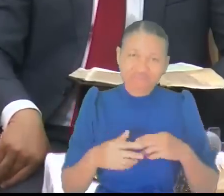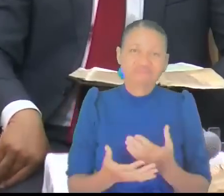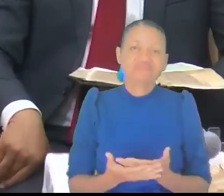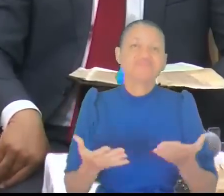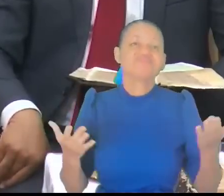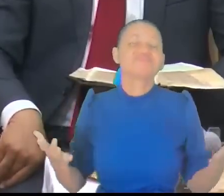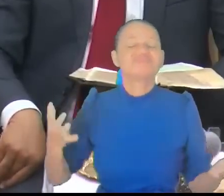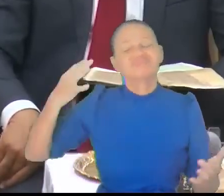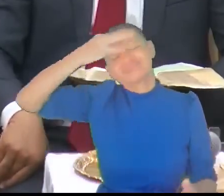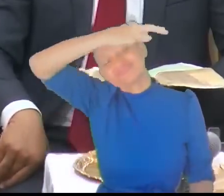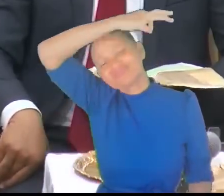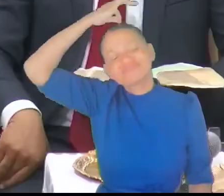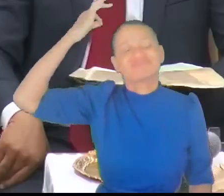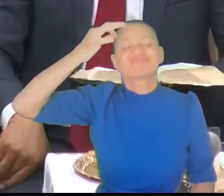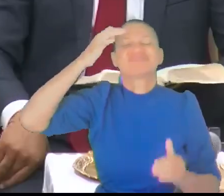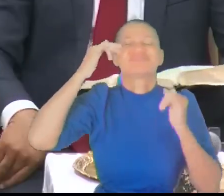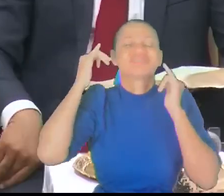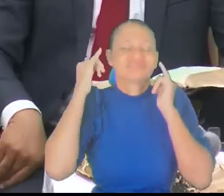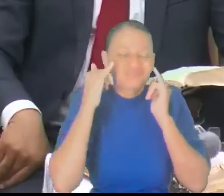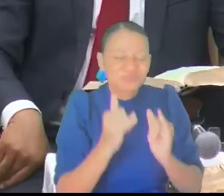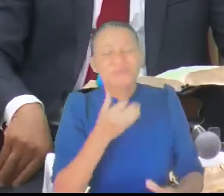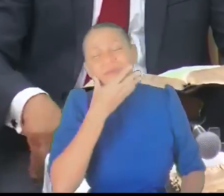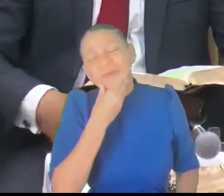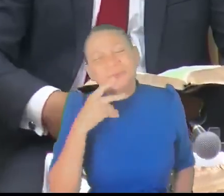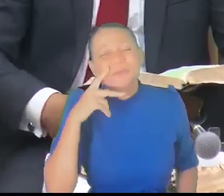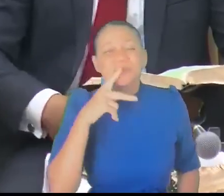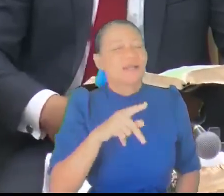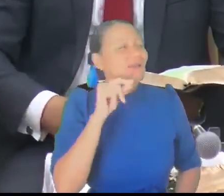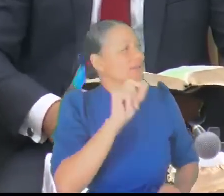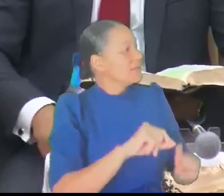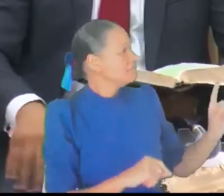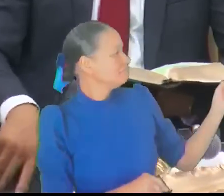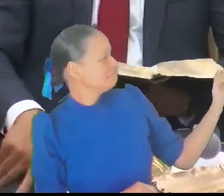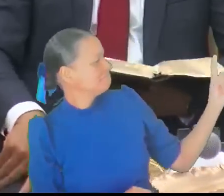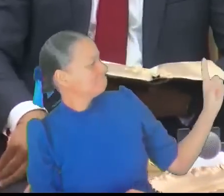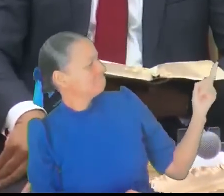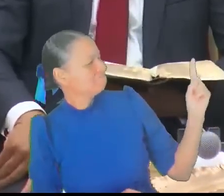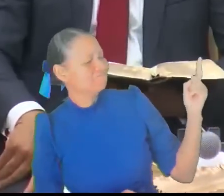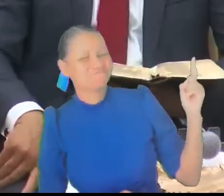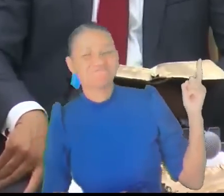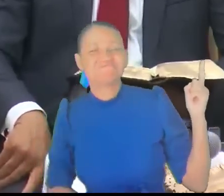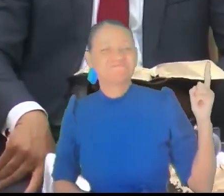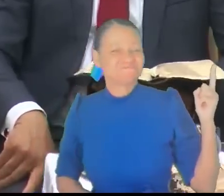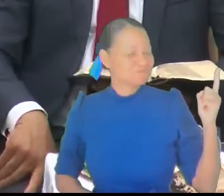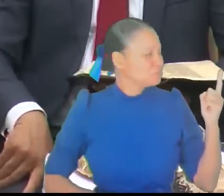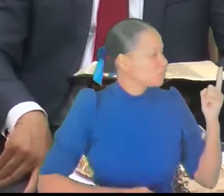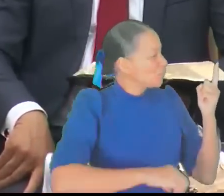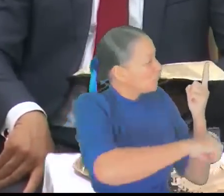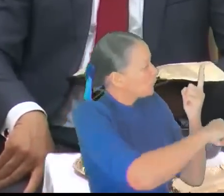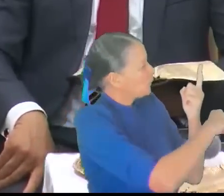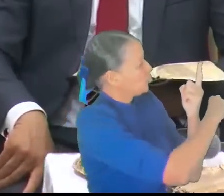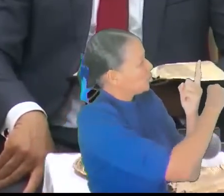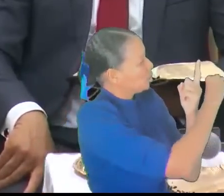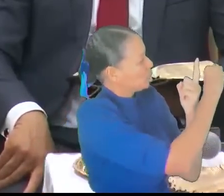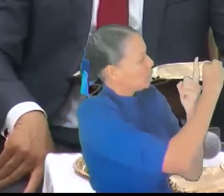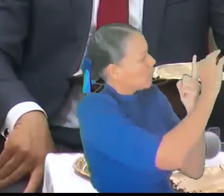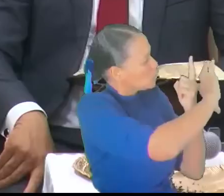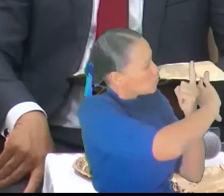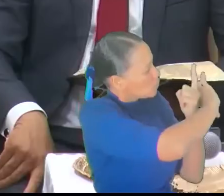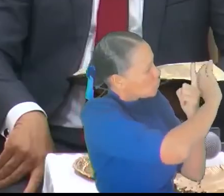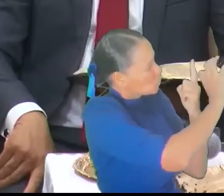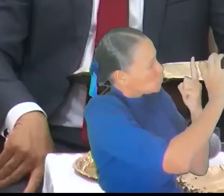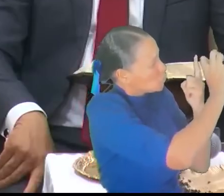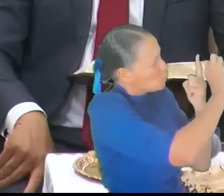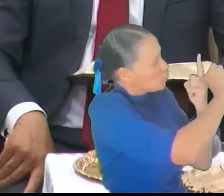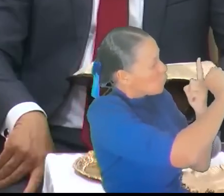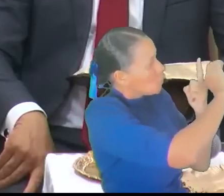Espírito Santo disse pela boca do profeta: quem é esta que vem, aleluia, como a alva do dia, formosa